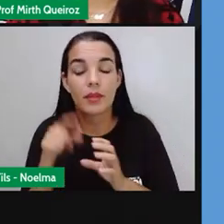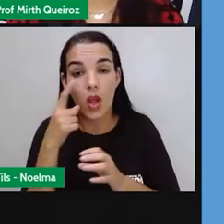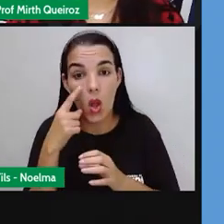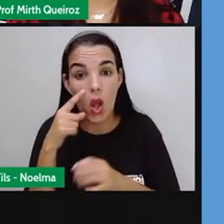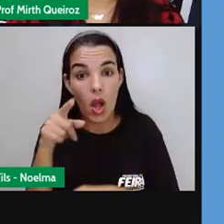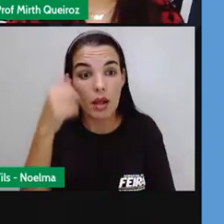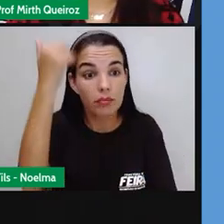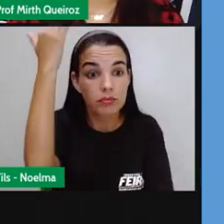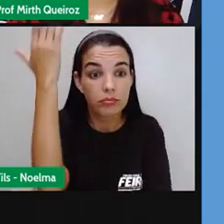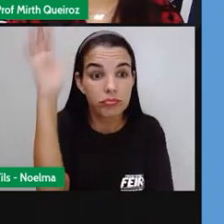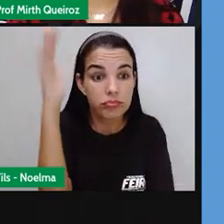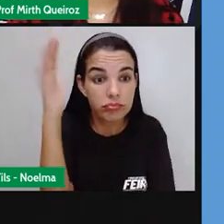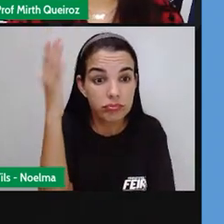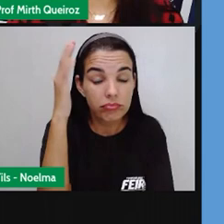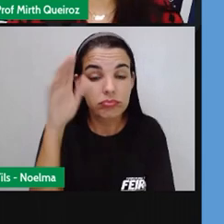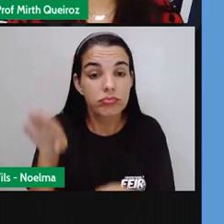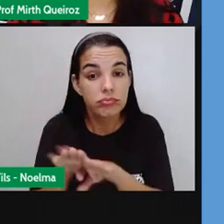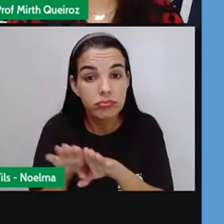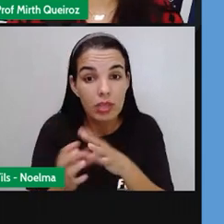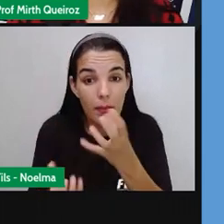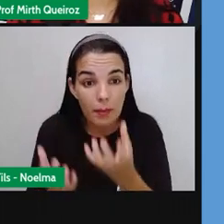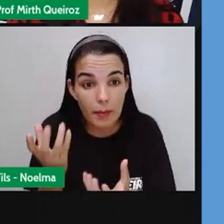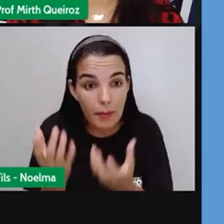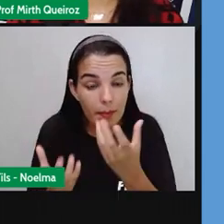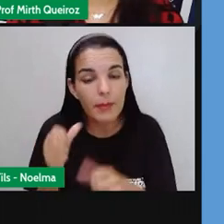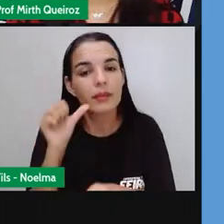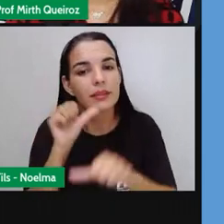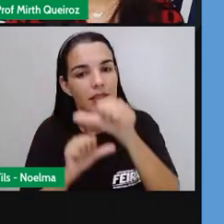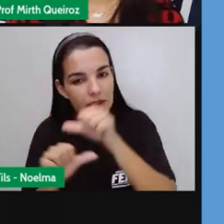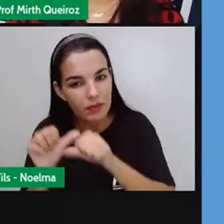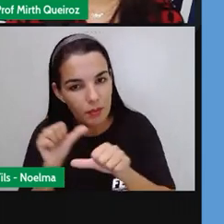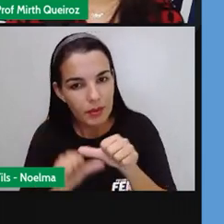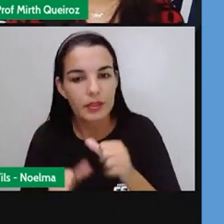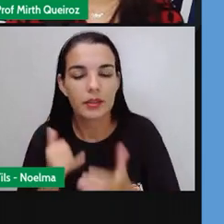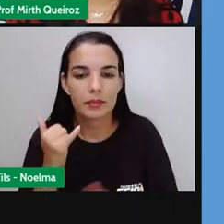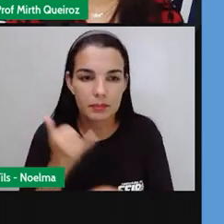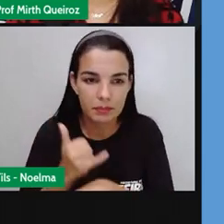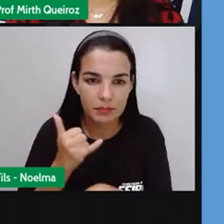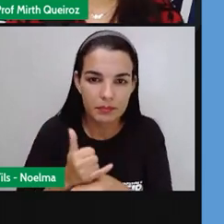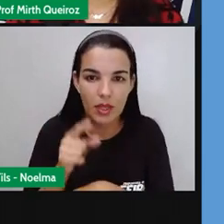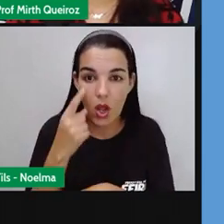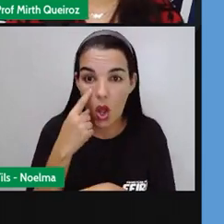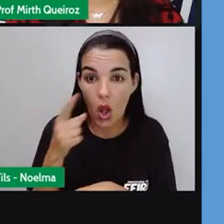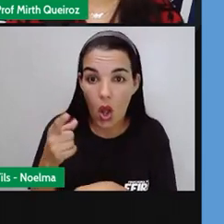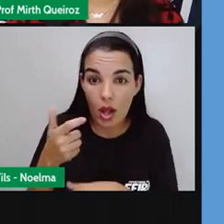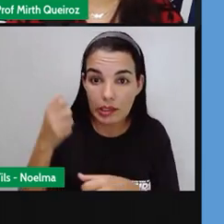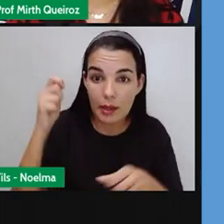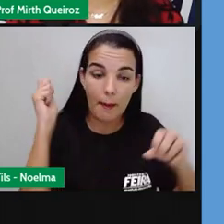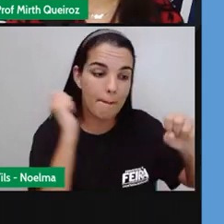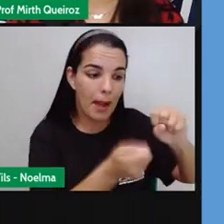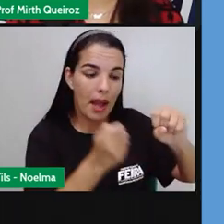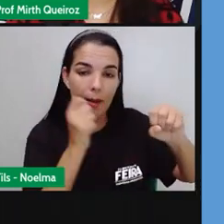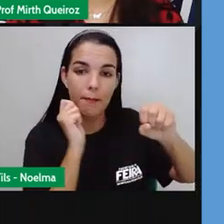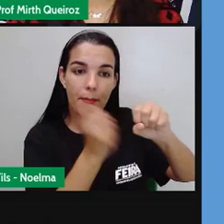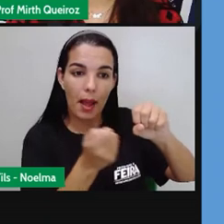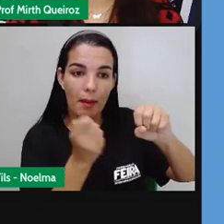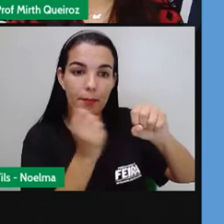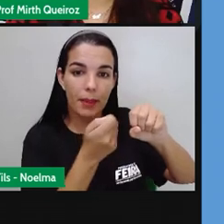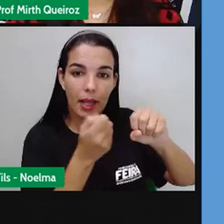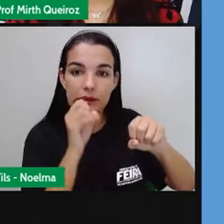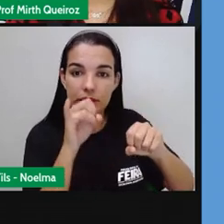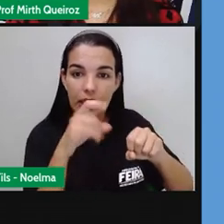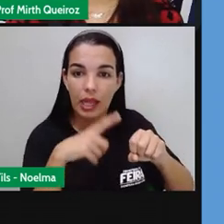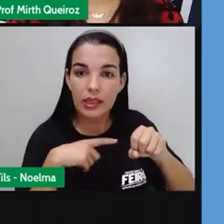é um tipo de fenômeno químico. Que ela está se transformando. Prego enferrujado também vai mudar sua composição